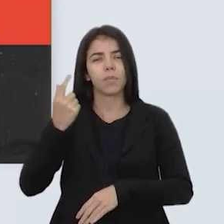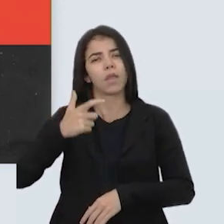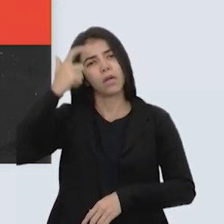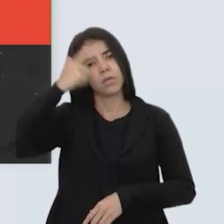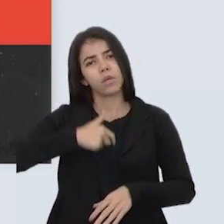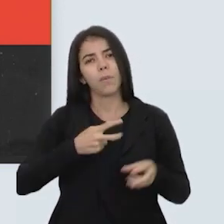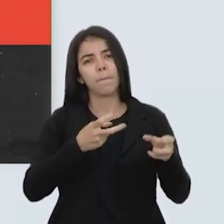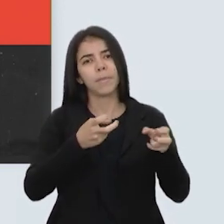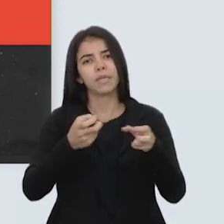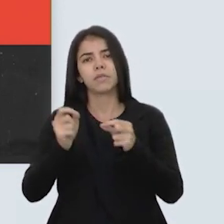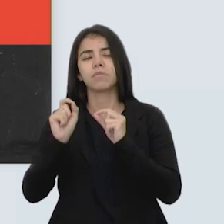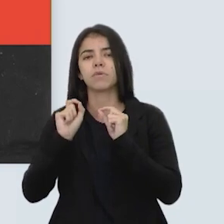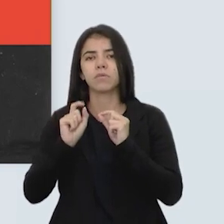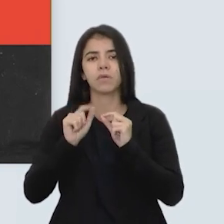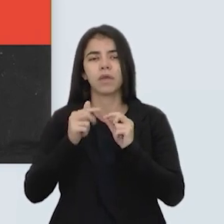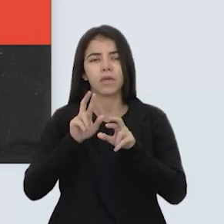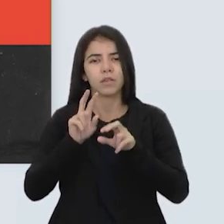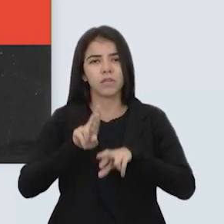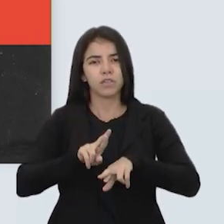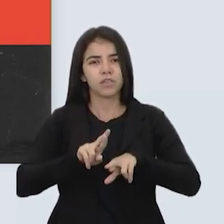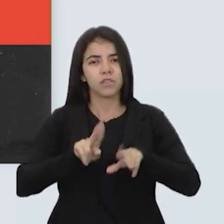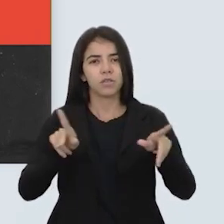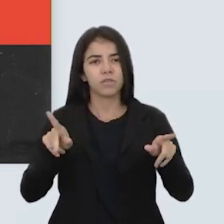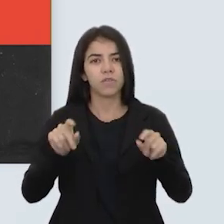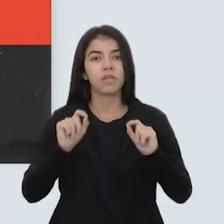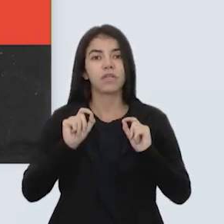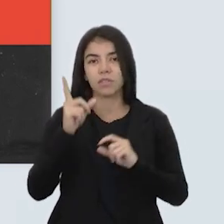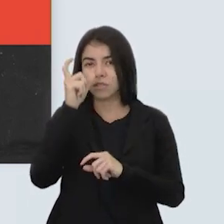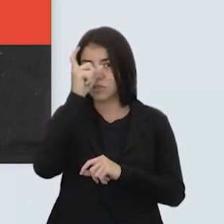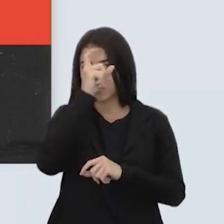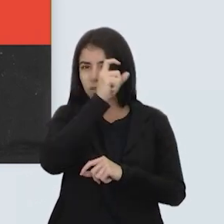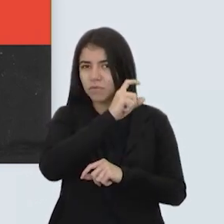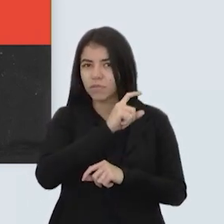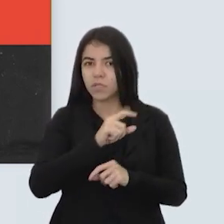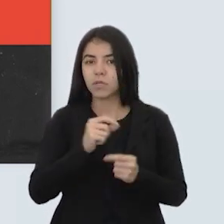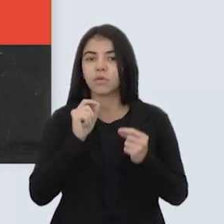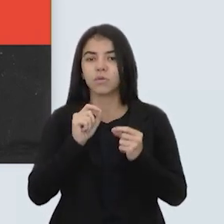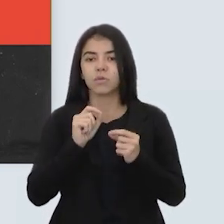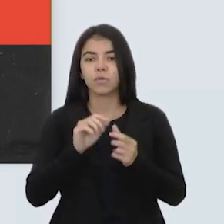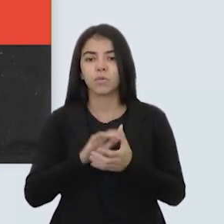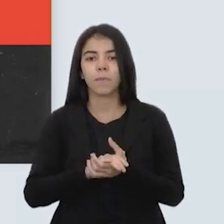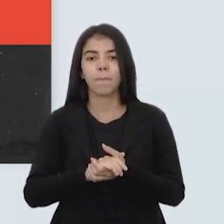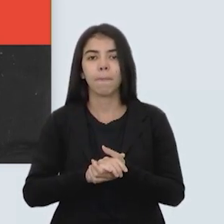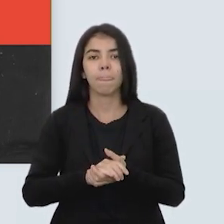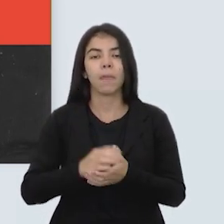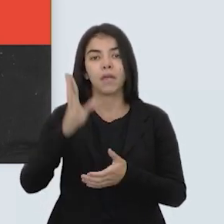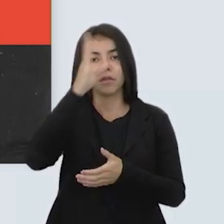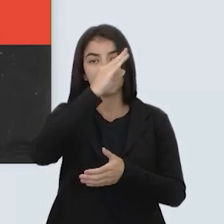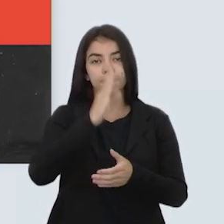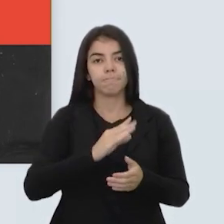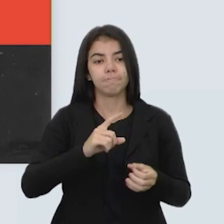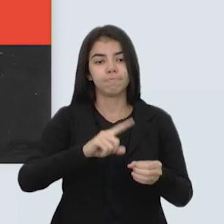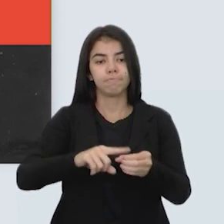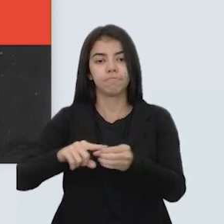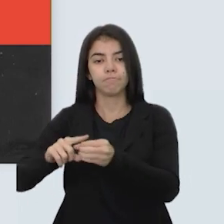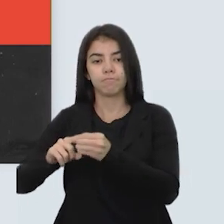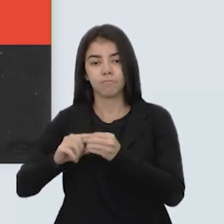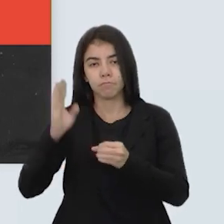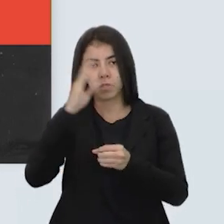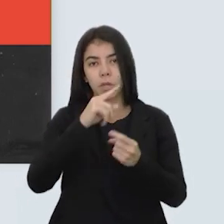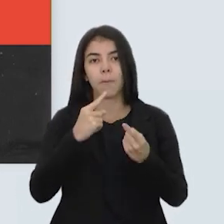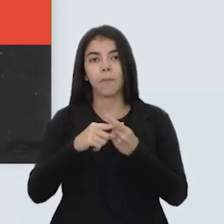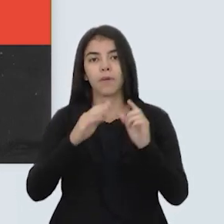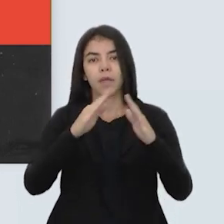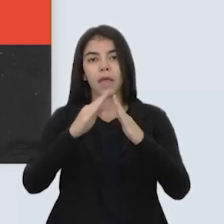percebi que era muito difícil às vezes diferenciar Ulaanbaatar de qualquer outra cidade brasileira. Até mesmo as casas